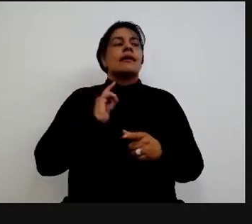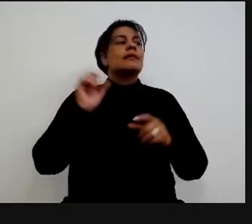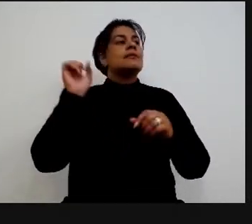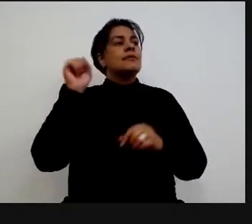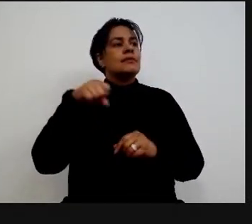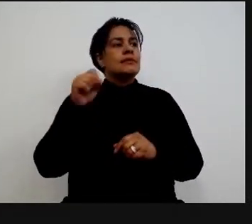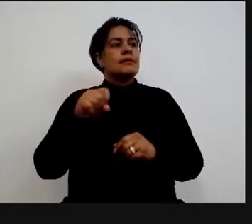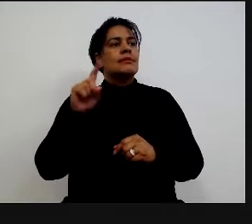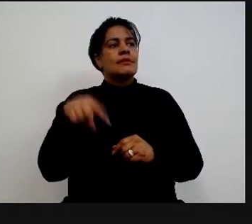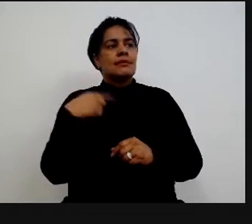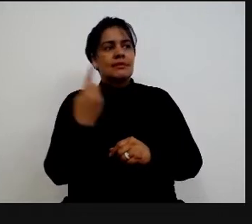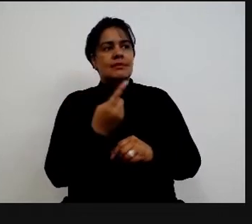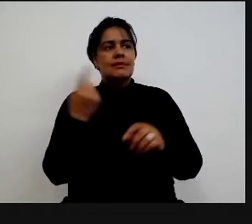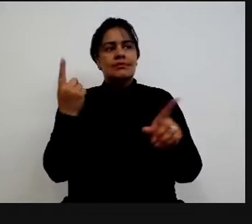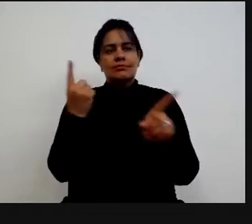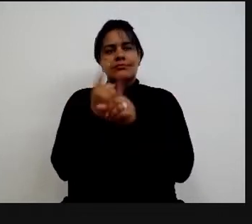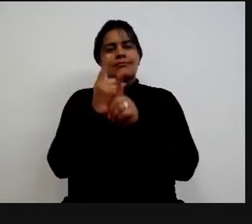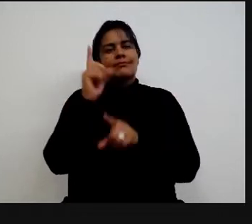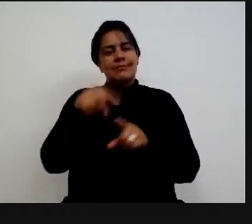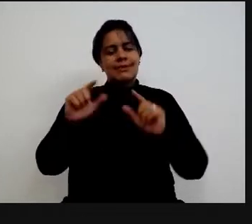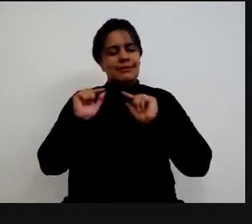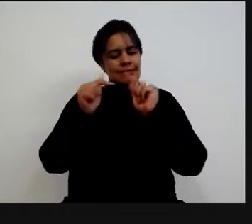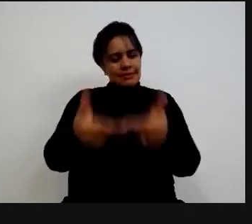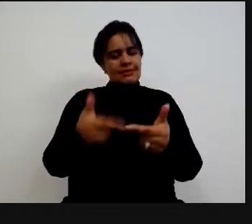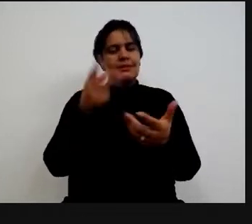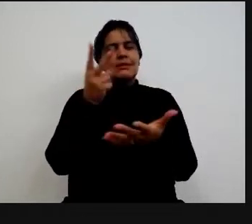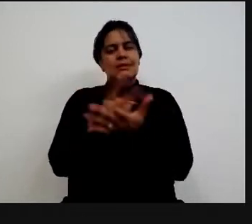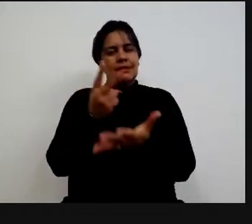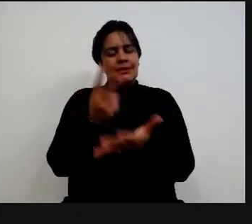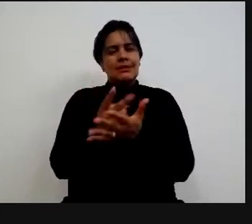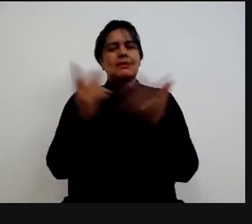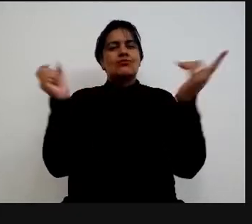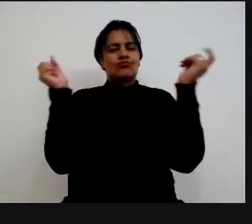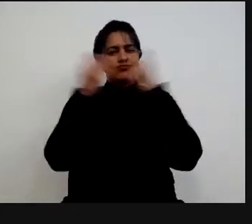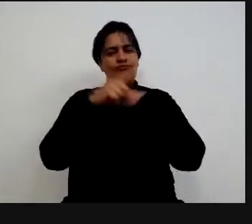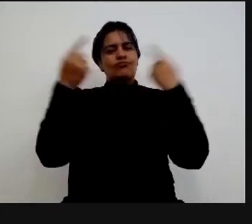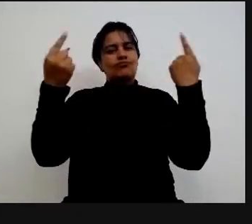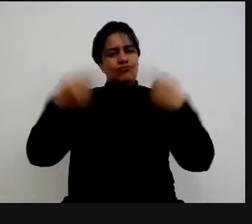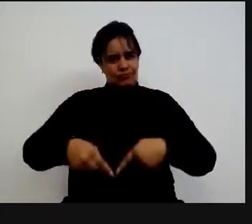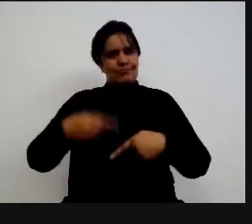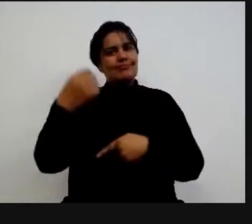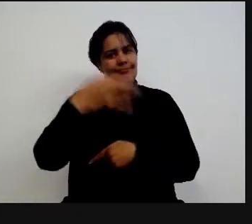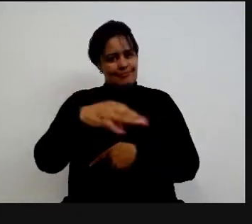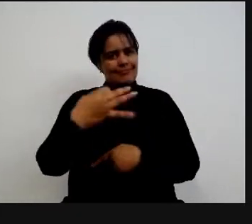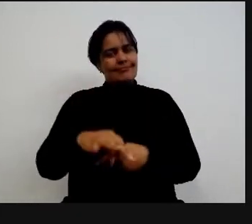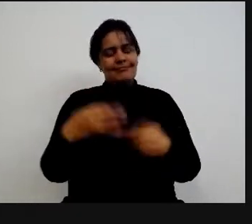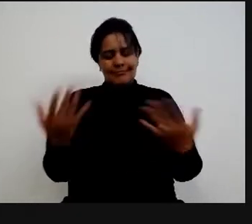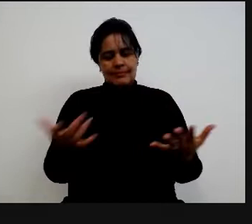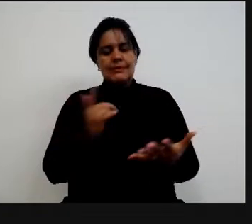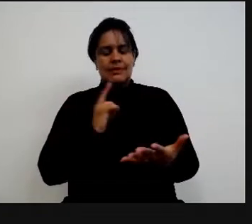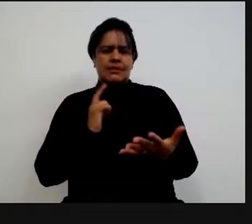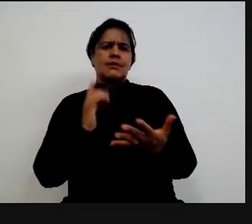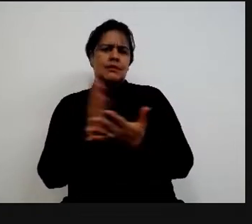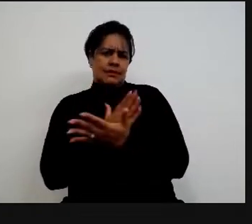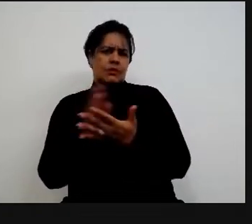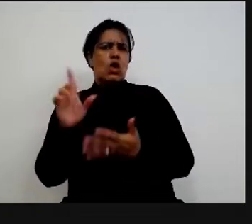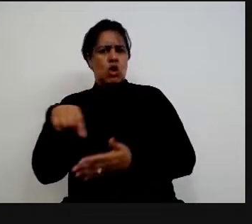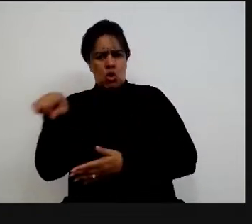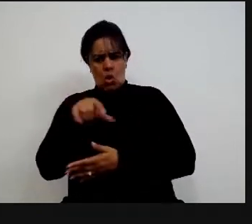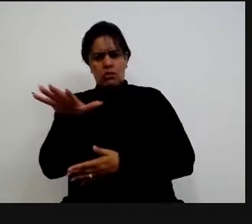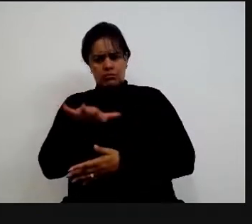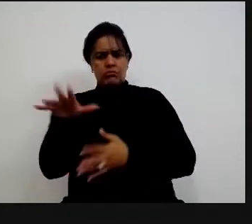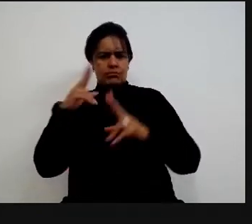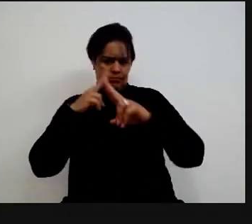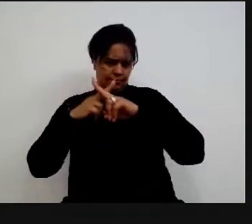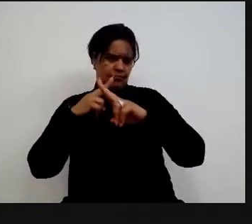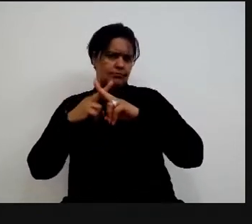gente vem aí num enfrentamento de desafios. Claro que nós temos algumas nuances diferentes, né? Nós somos um banco e,